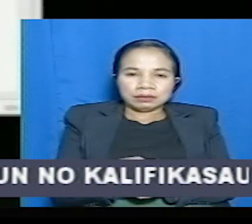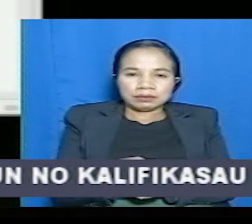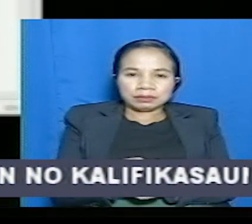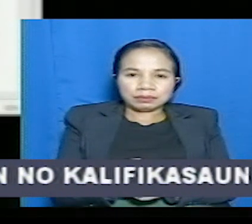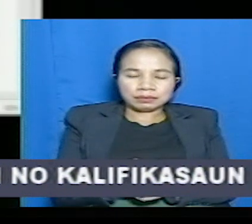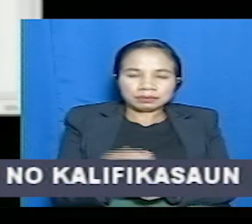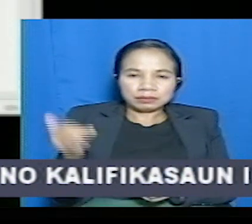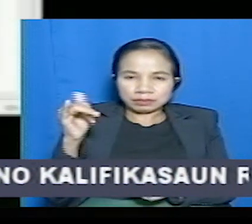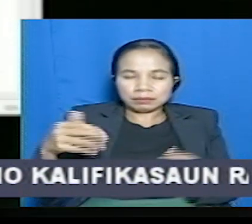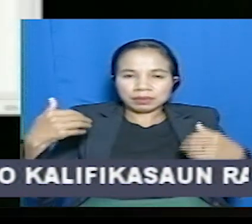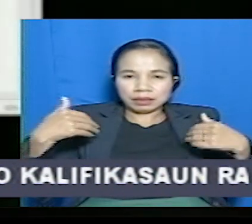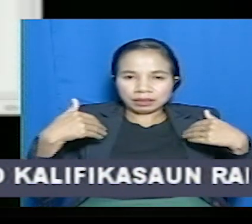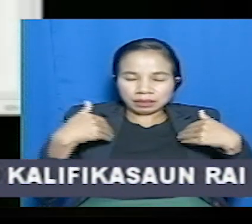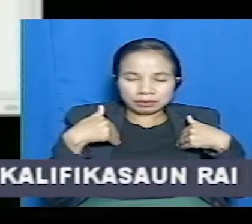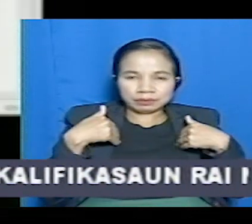sintomas nebe